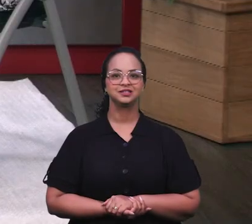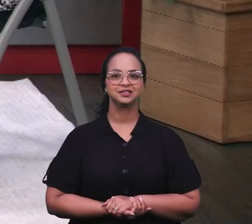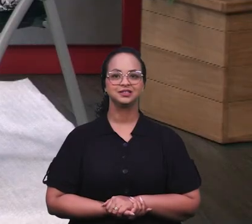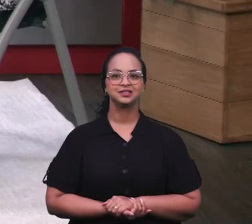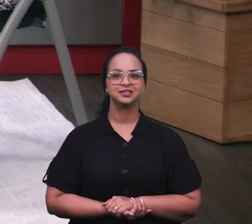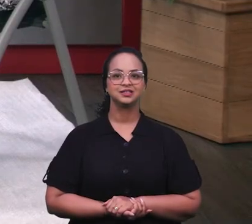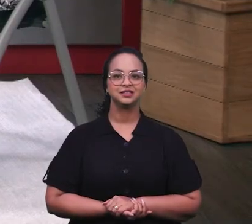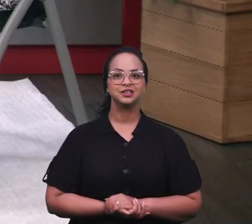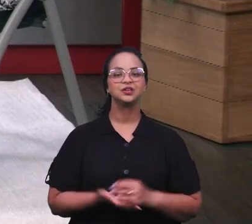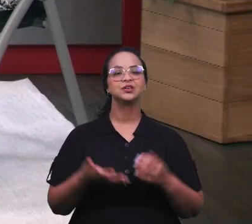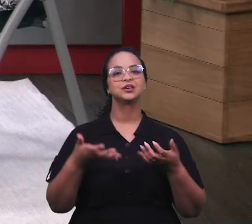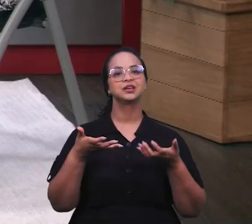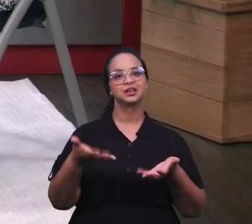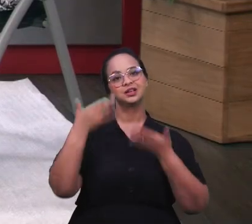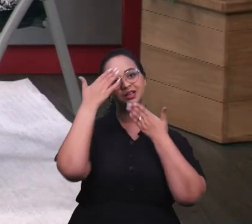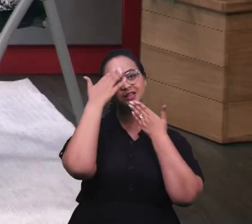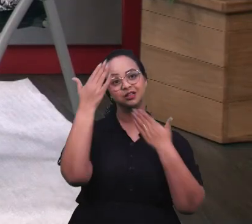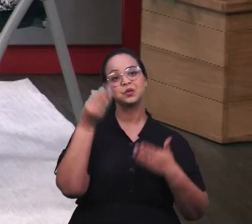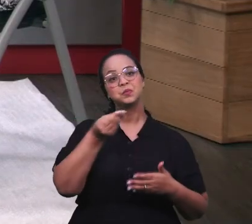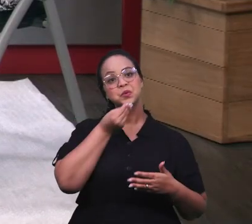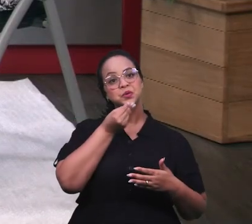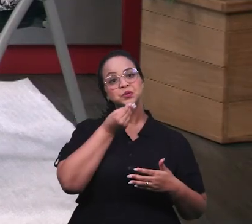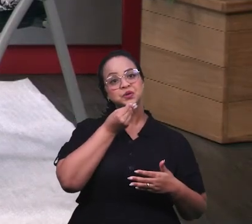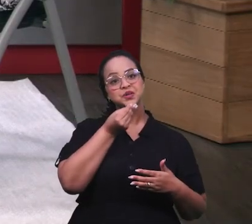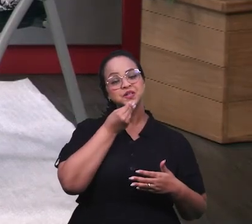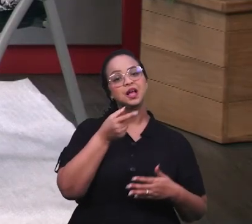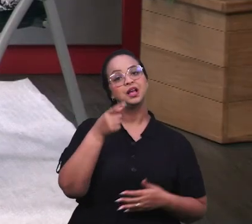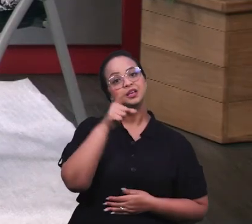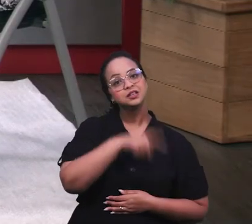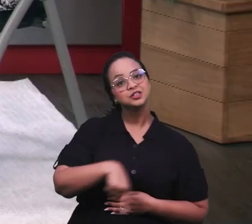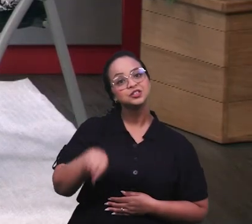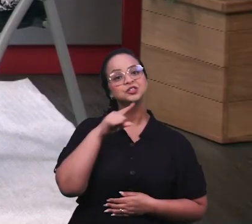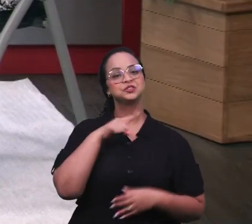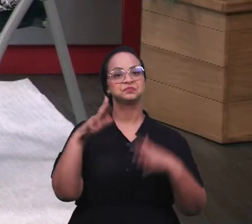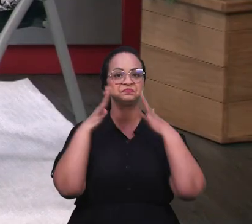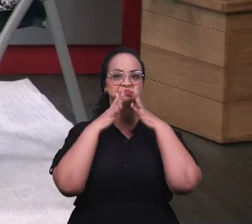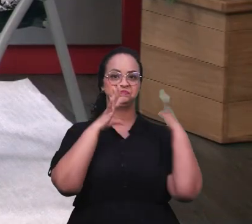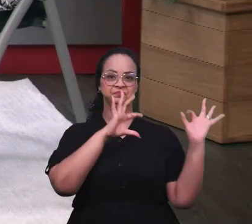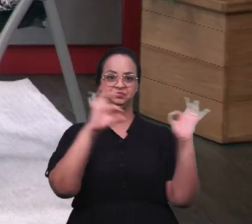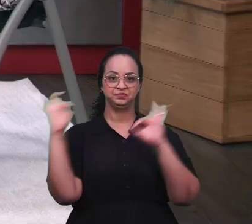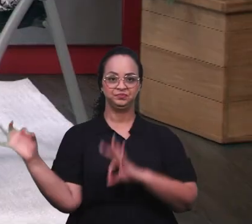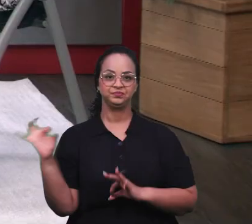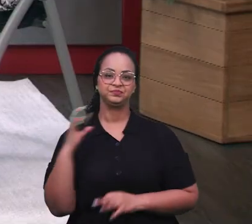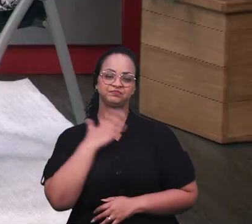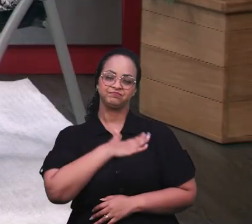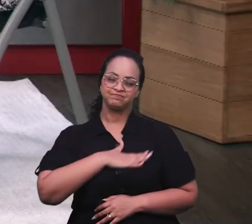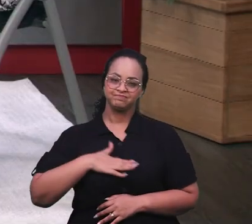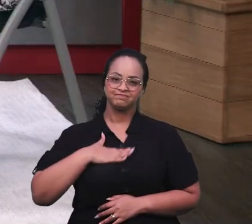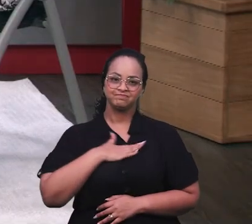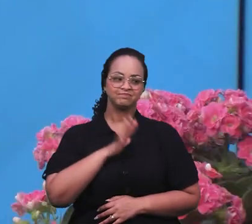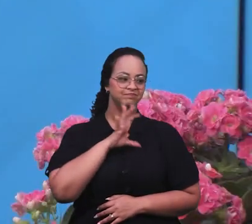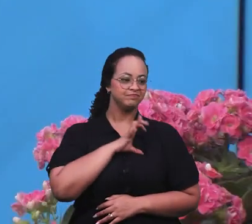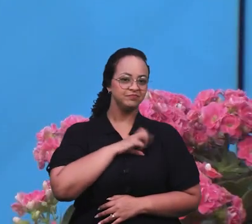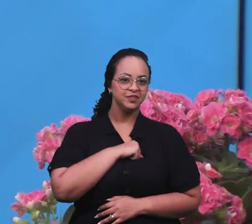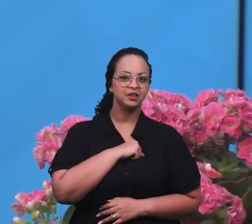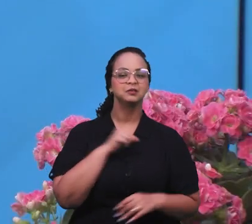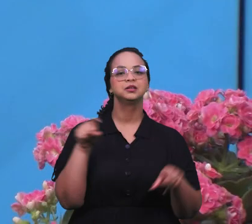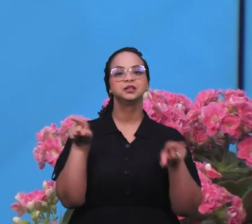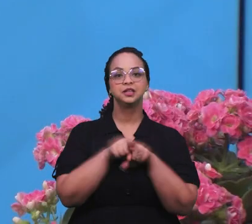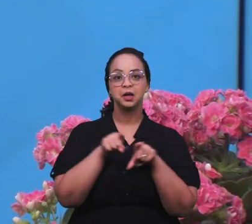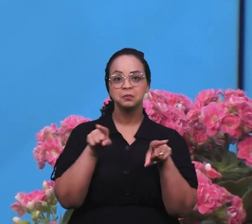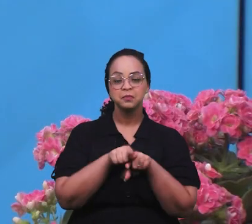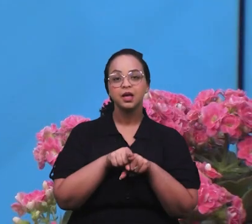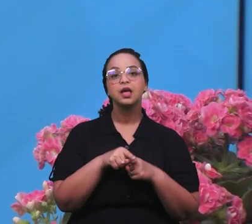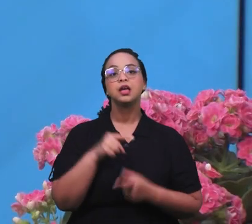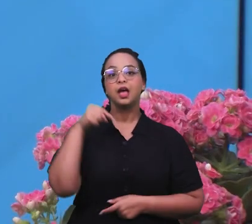agradeço também a oportunidade de estar aqui falando para a nossa audiência muito querida, né? Você que nos acompanha